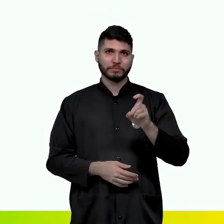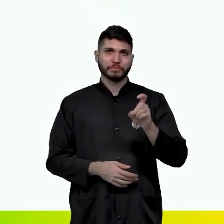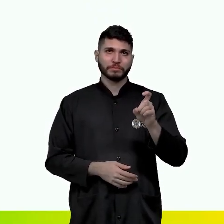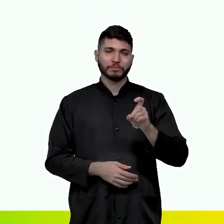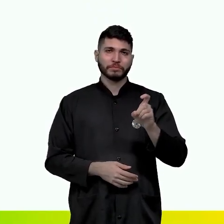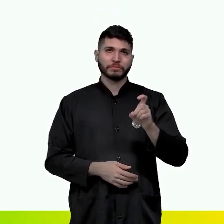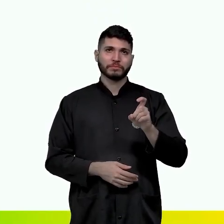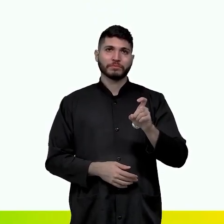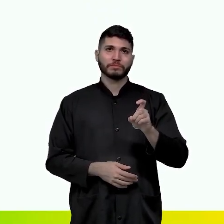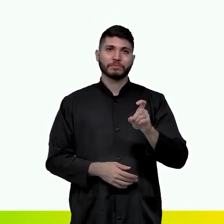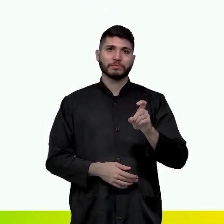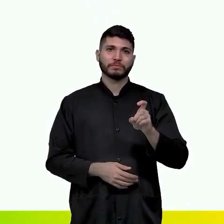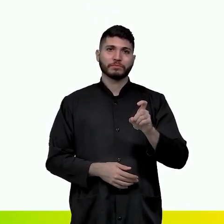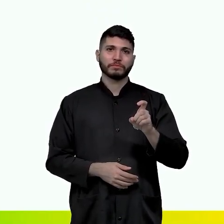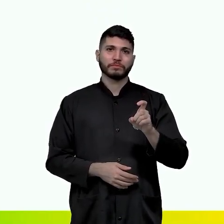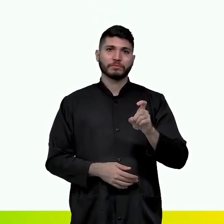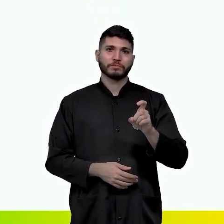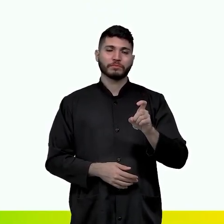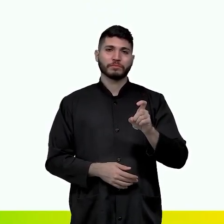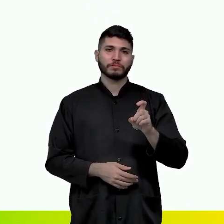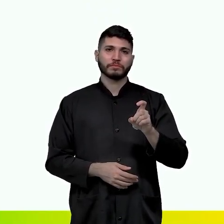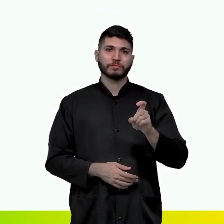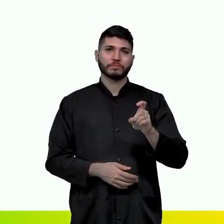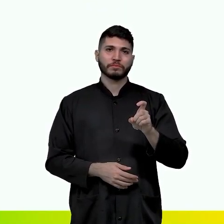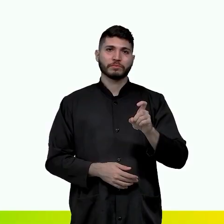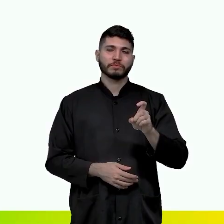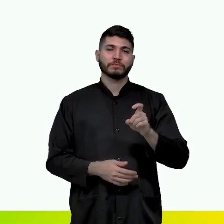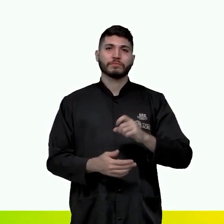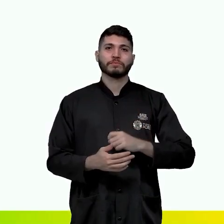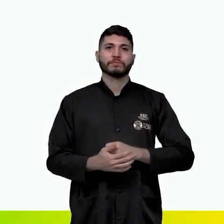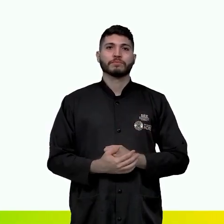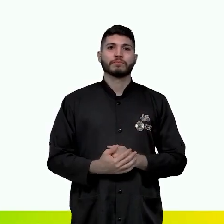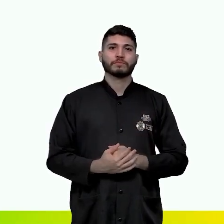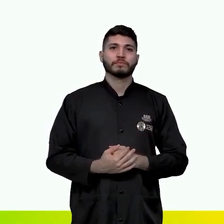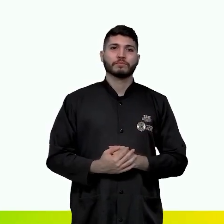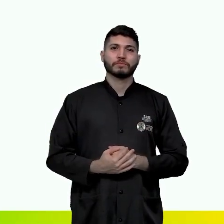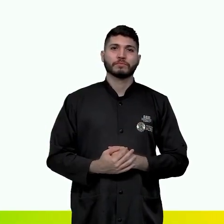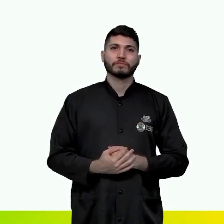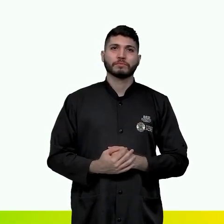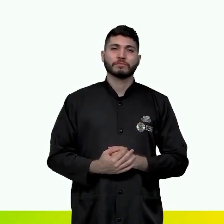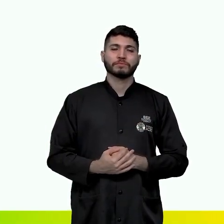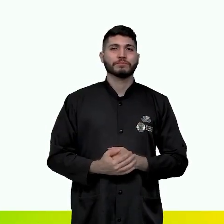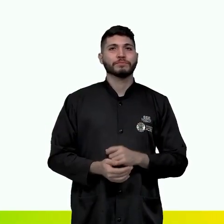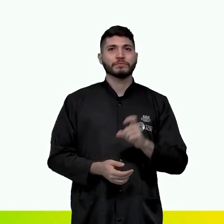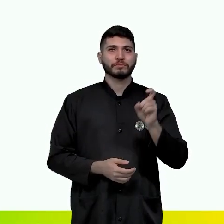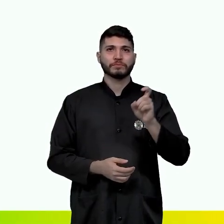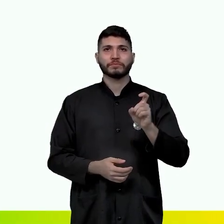não ao quadrado, obviamente, deixa eu tirar esse quadrado aqui, não, x ao quadrado, desculpa,